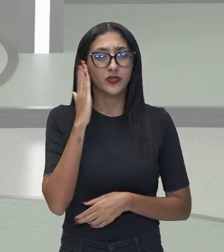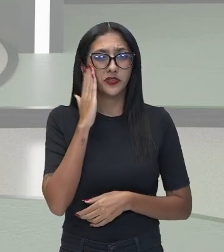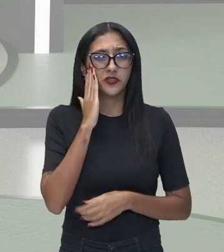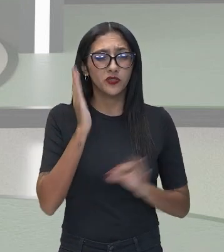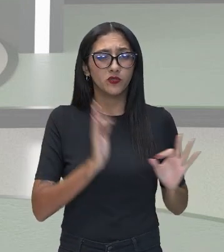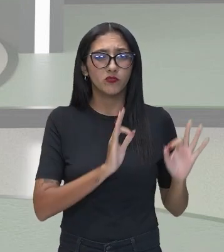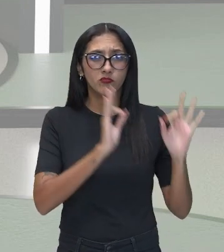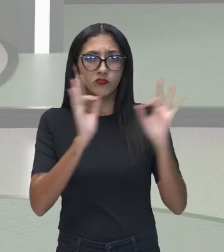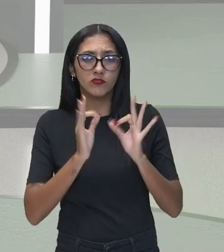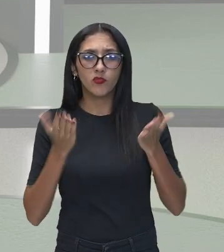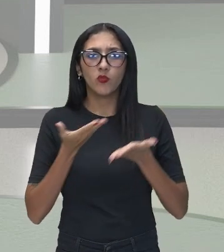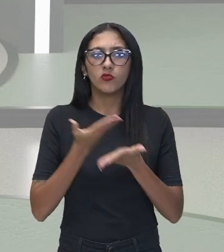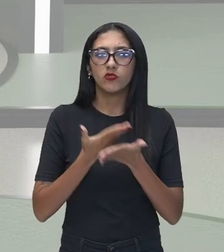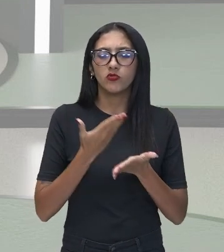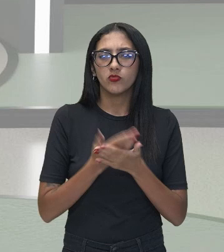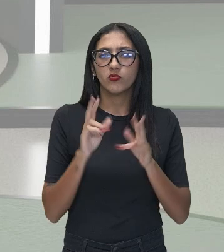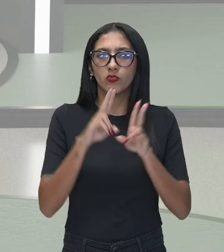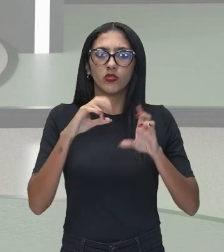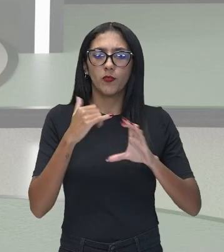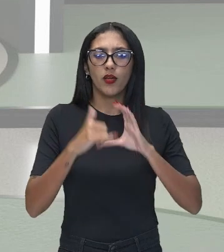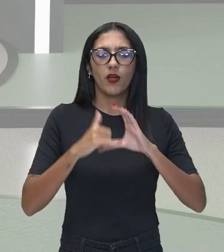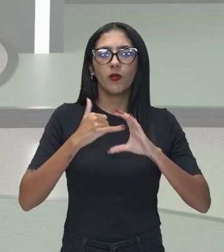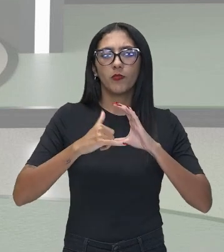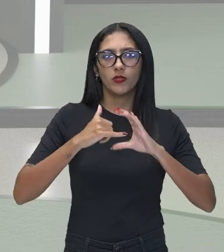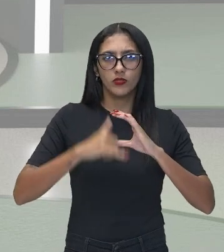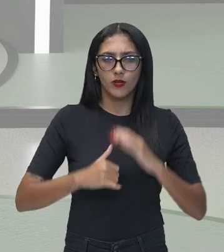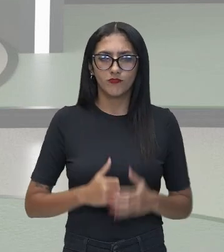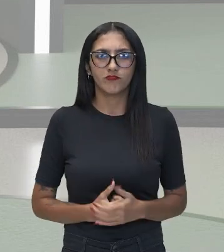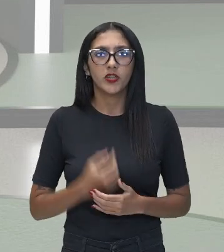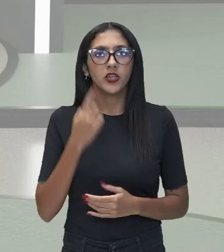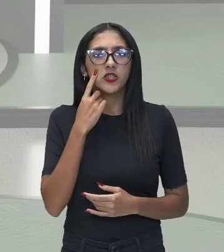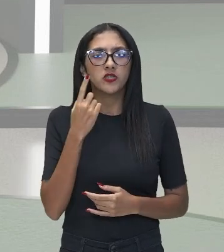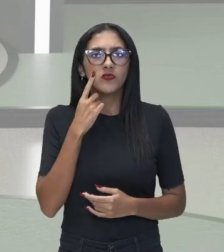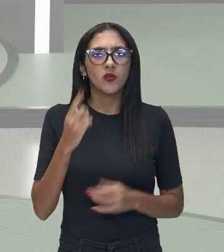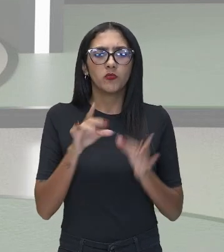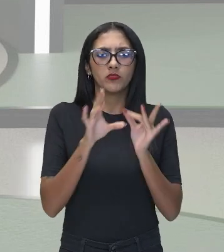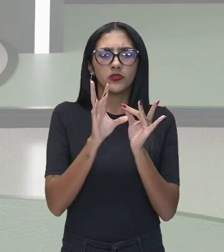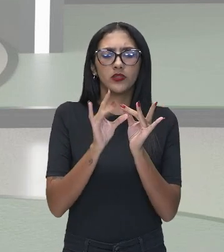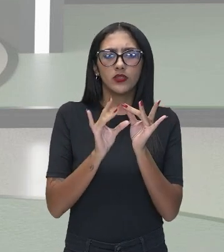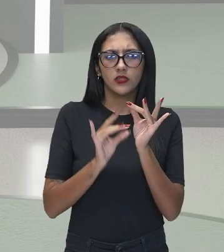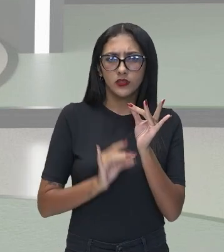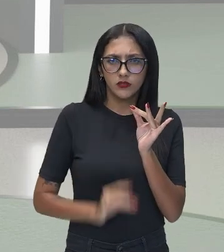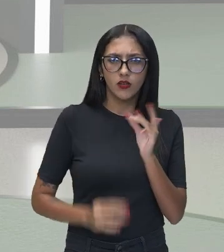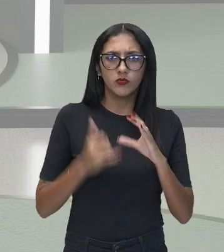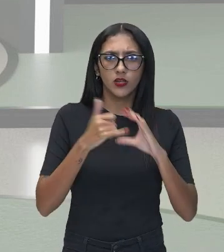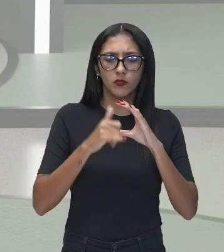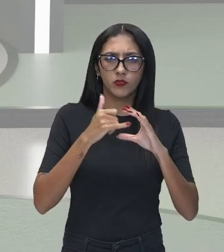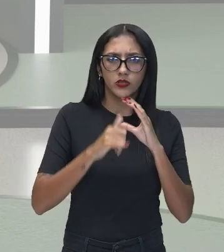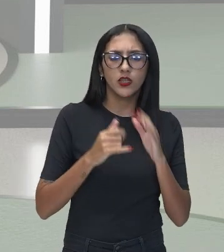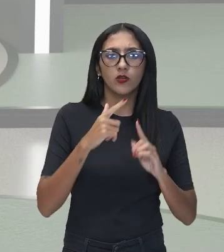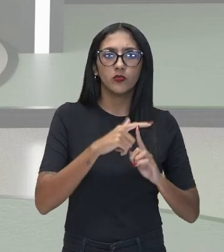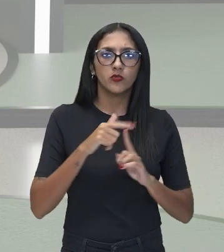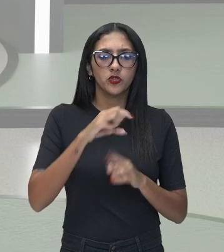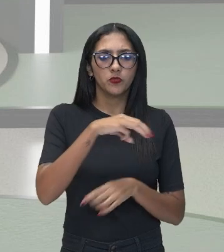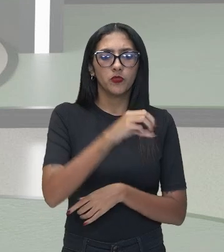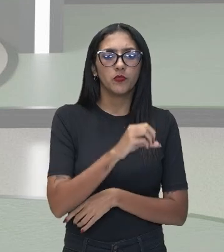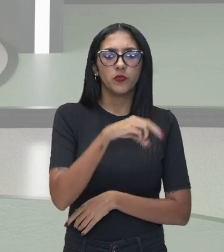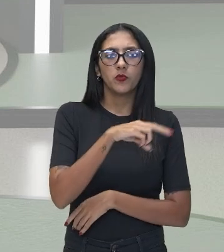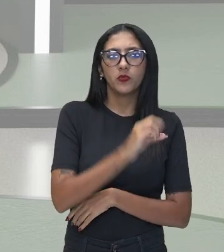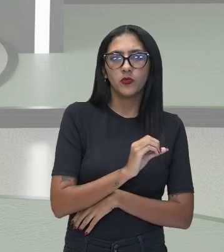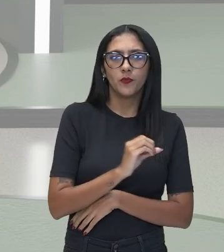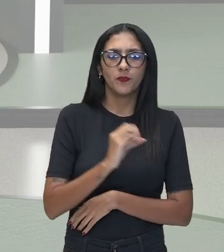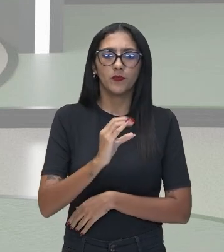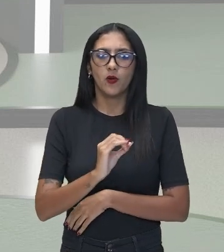aula sobre carboidratos. Vimos aqui a classificação dos carboidratos em monossacarídeos,